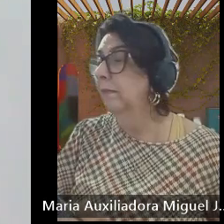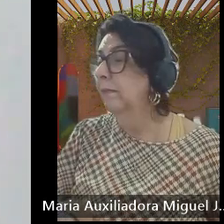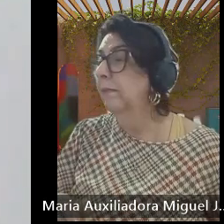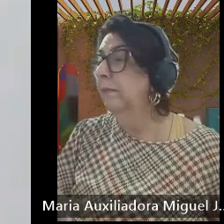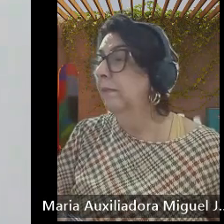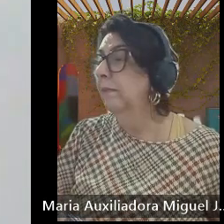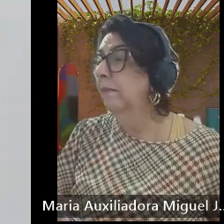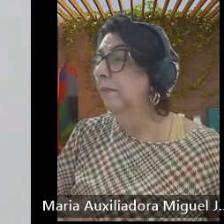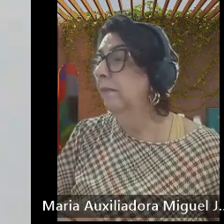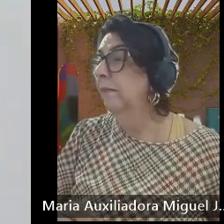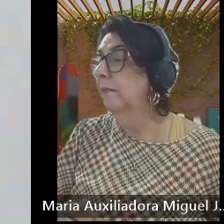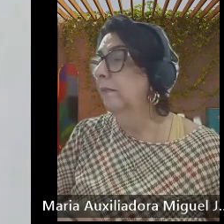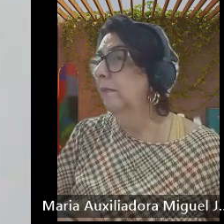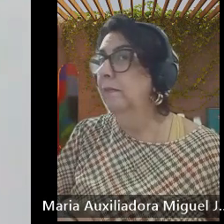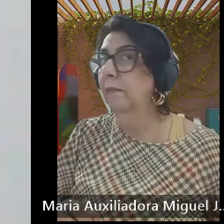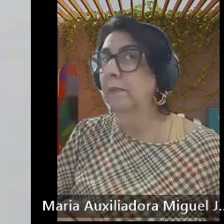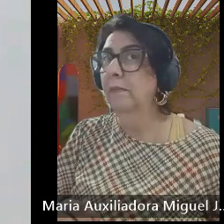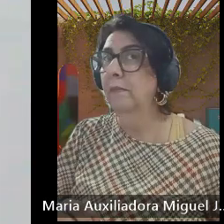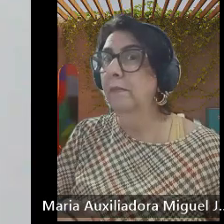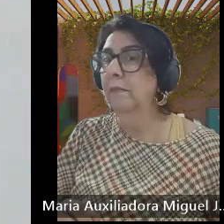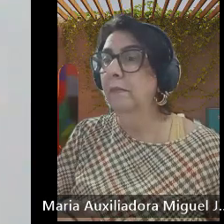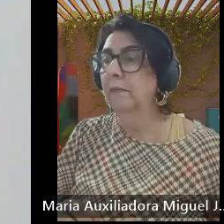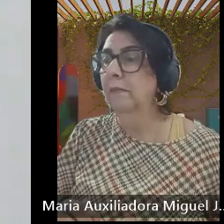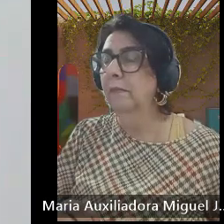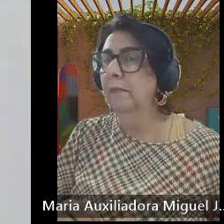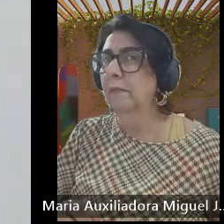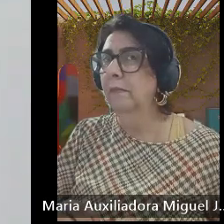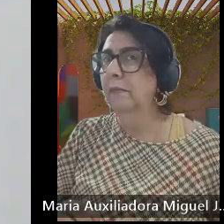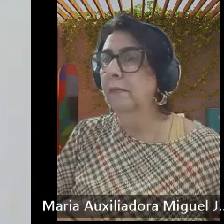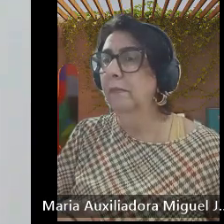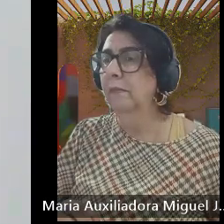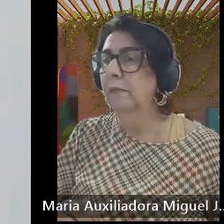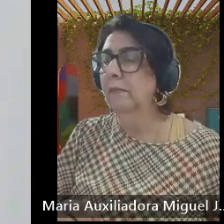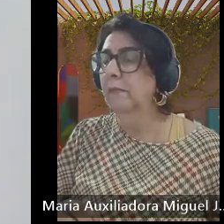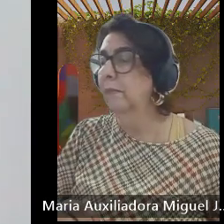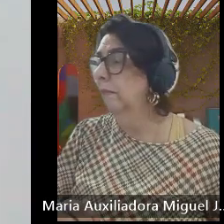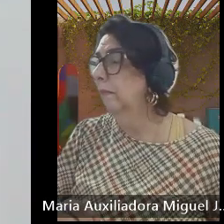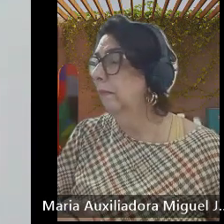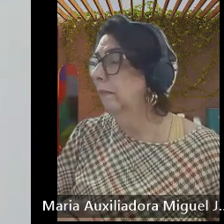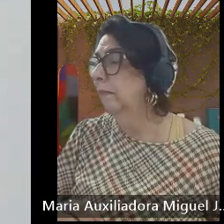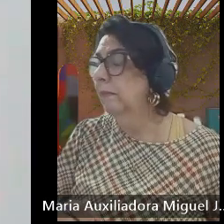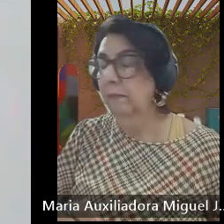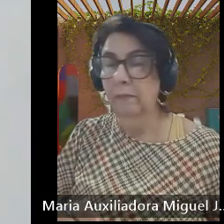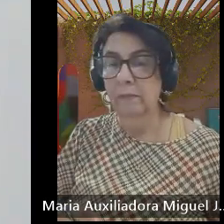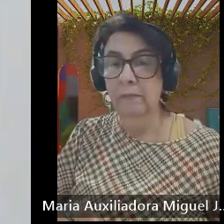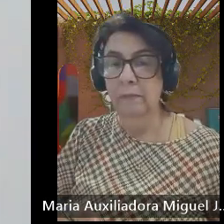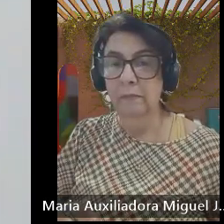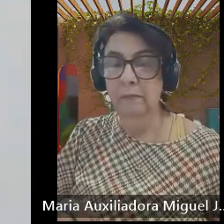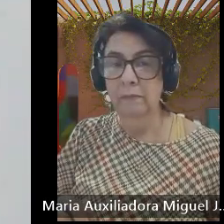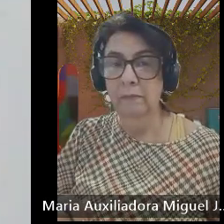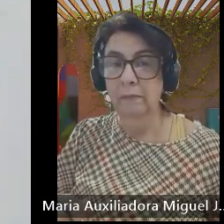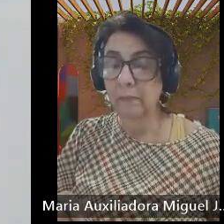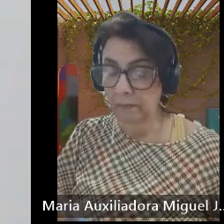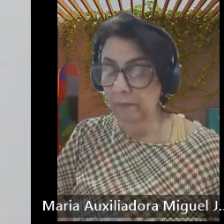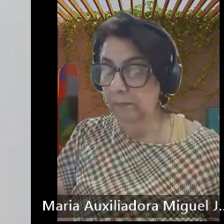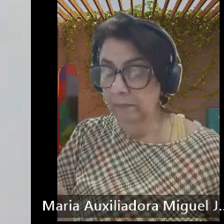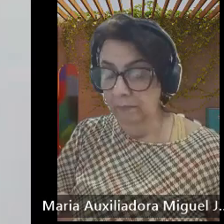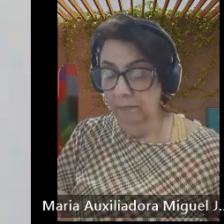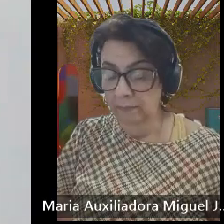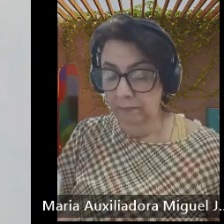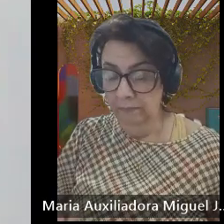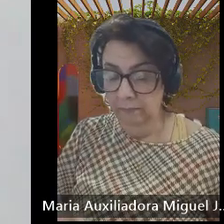A não já fez. A minha dúvida é assim, como a gente vai usar para a atividade 1, né? Que a gente pode usar uma disciplina que a